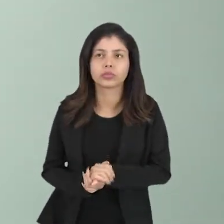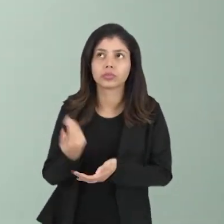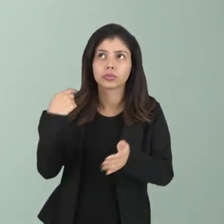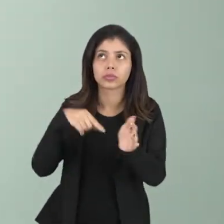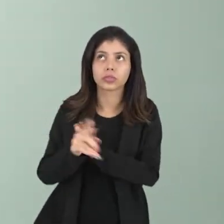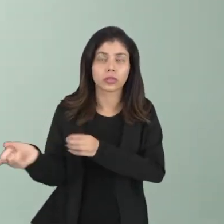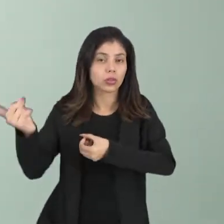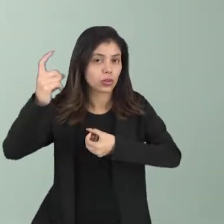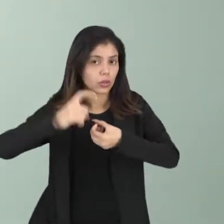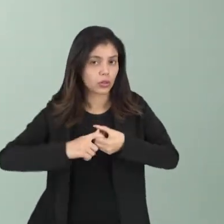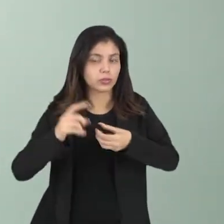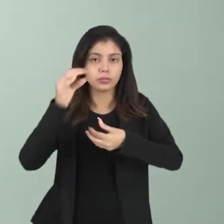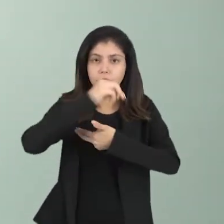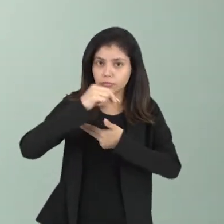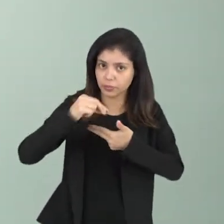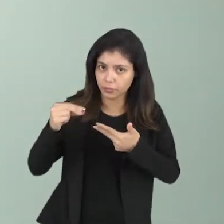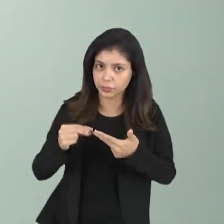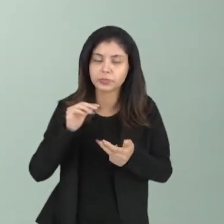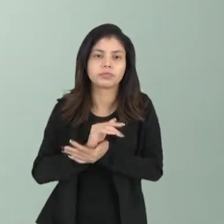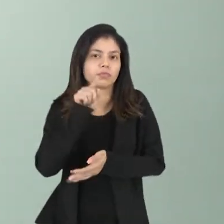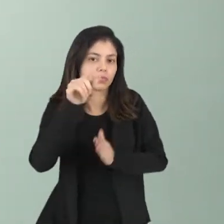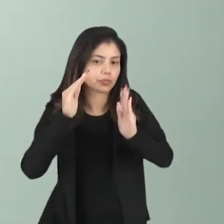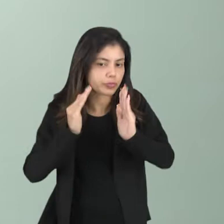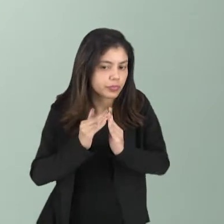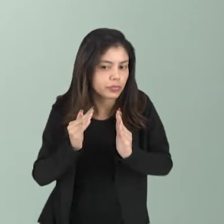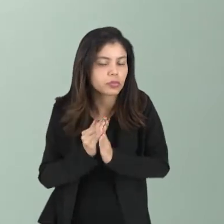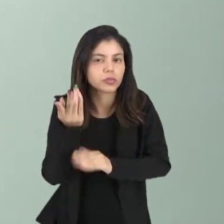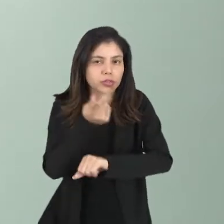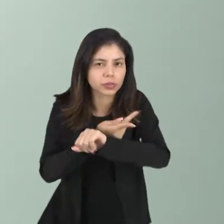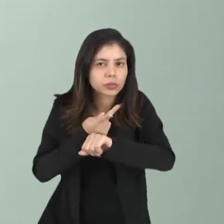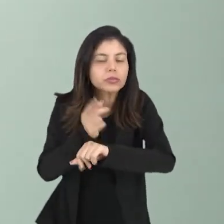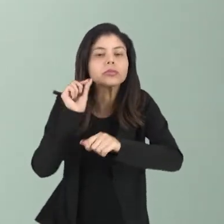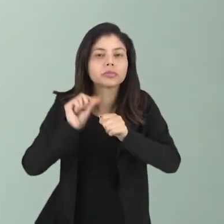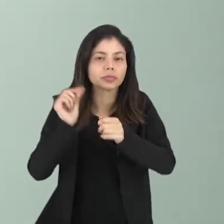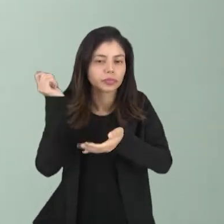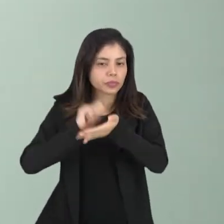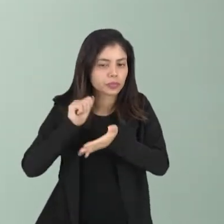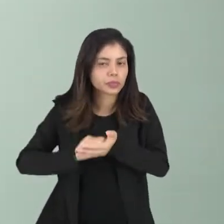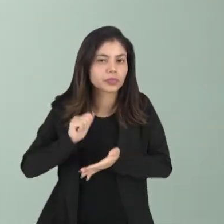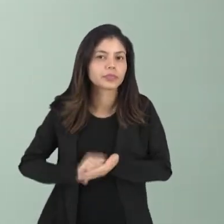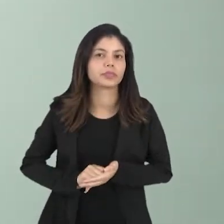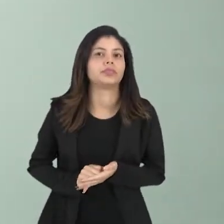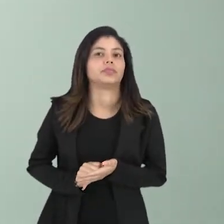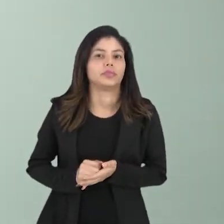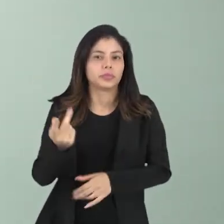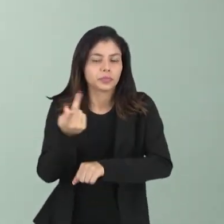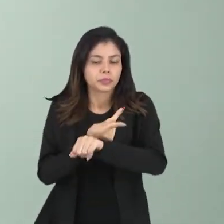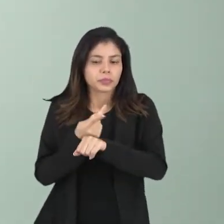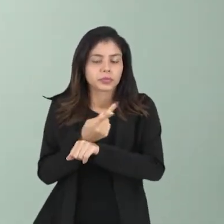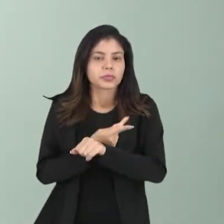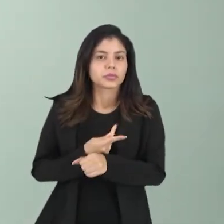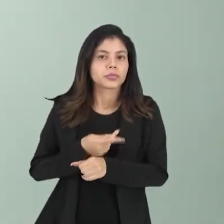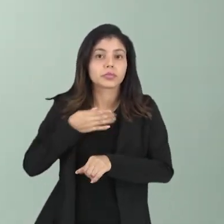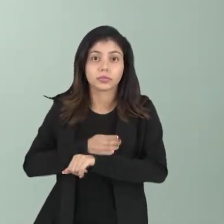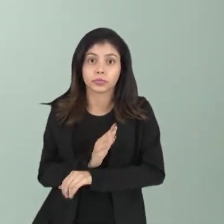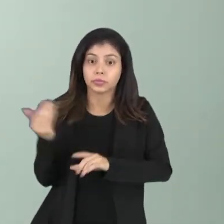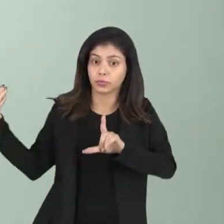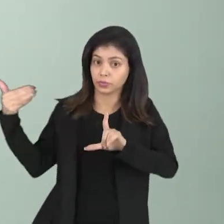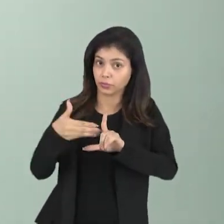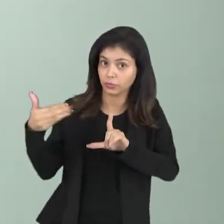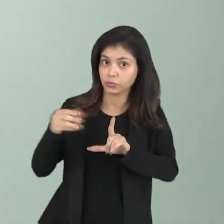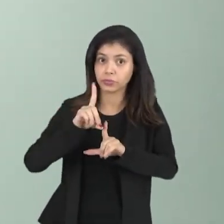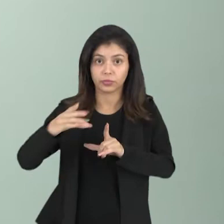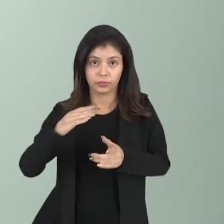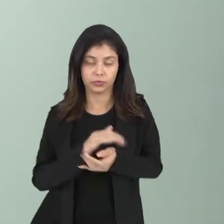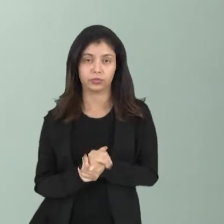questões voltadas para o Enem. Você que está em casa, procure aí fazer anotações, procure estar entrando na plataforma